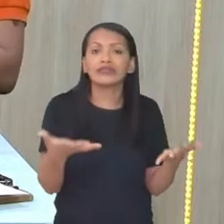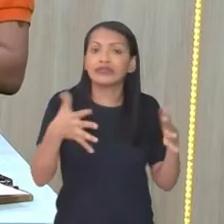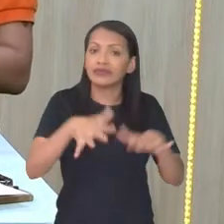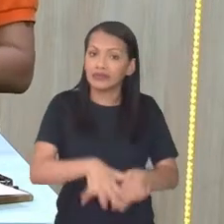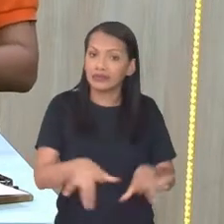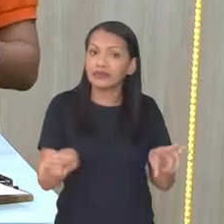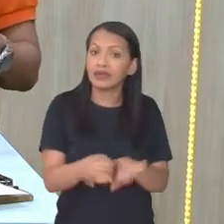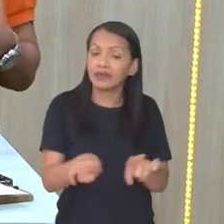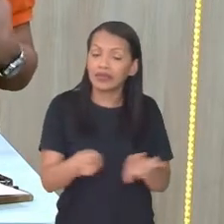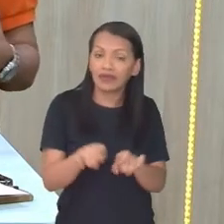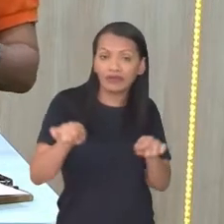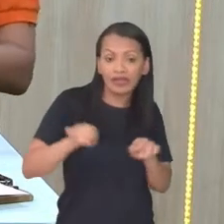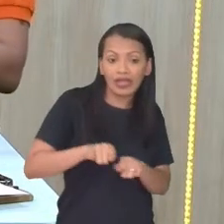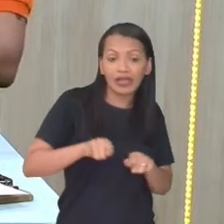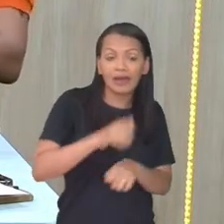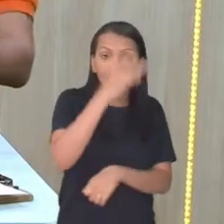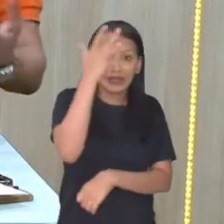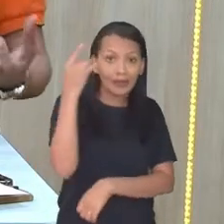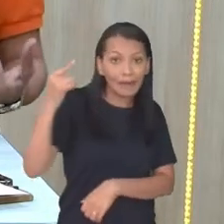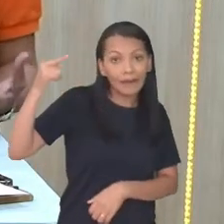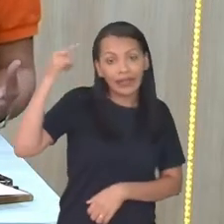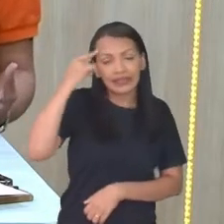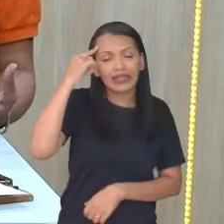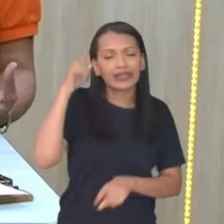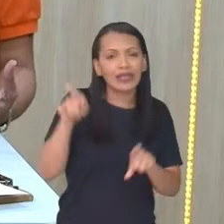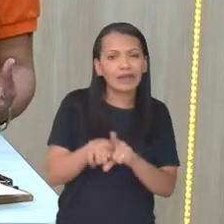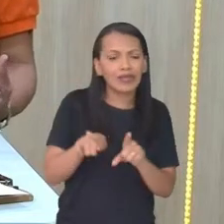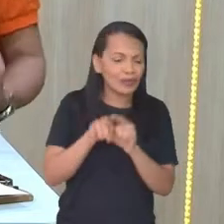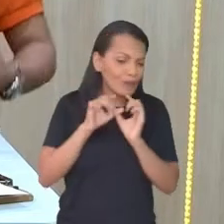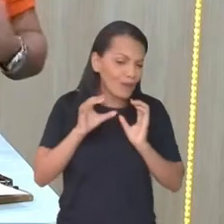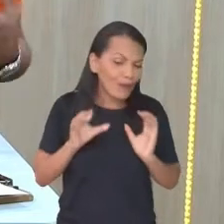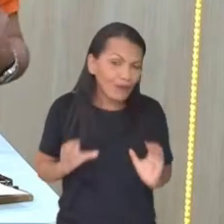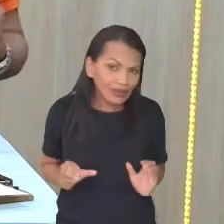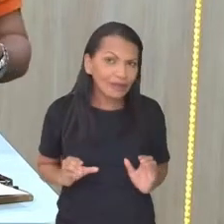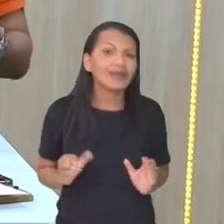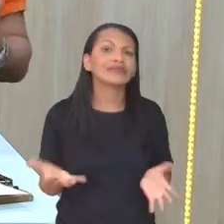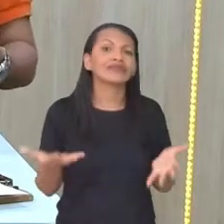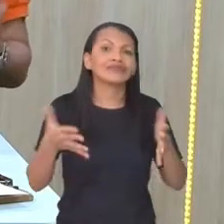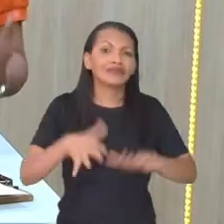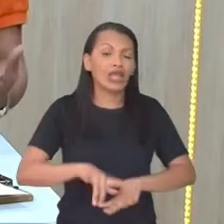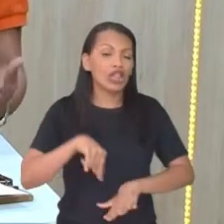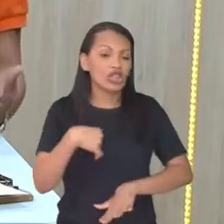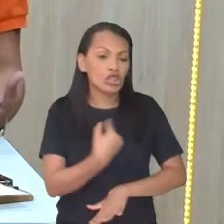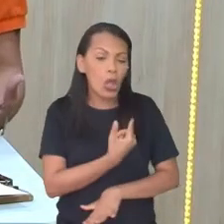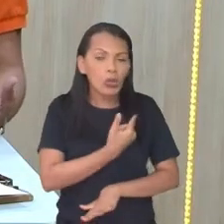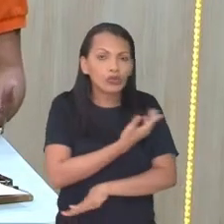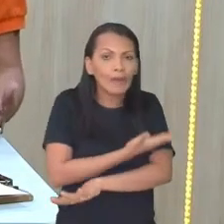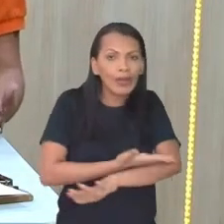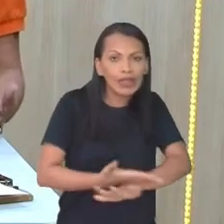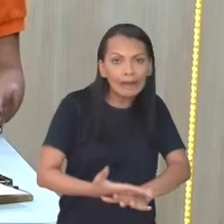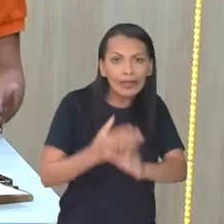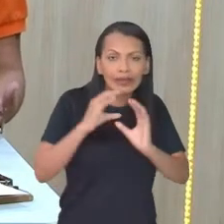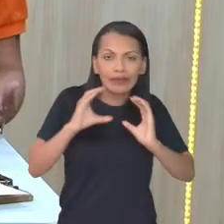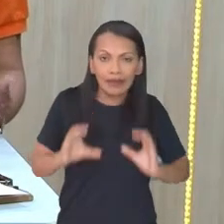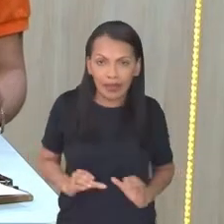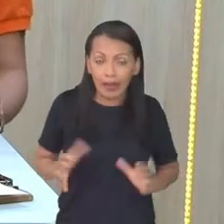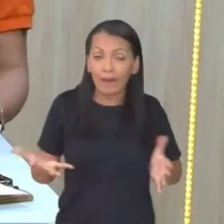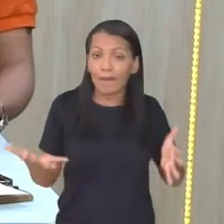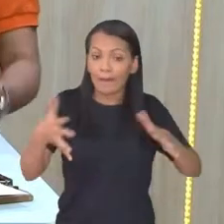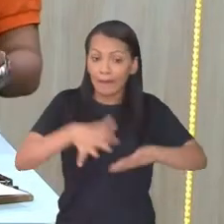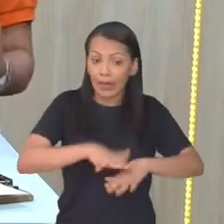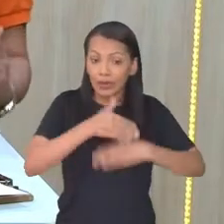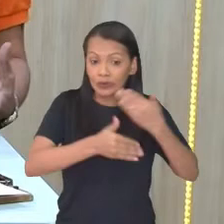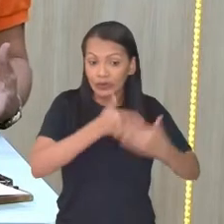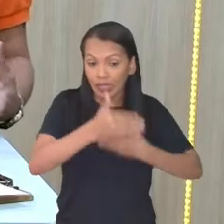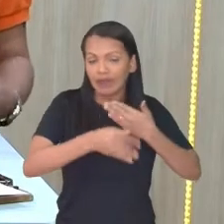e a gente faz as pessoas pensarem sobre a nossa atitude, né? A nossa atitude em relação ao processo de inclusão.